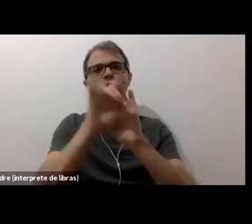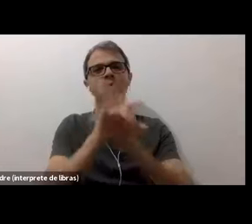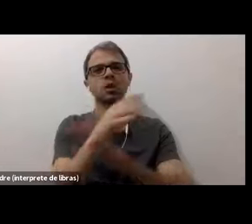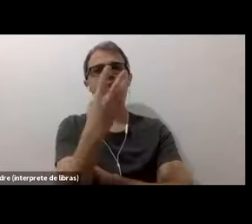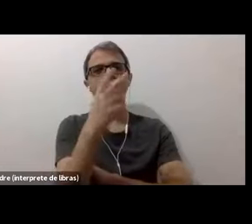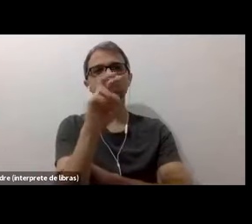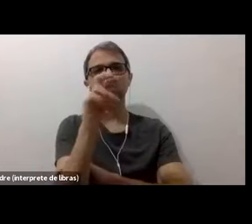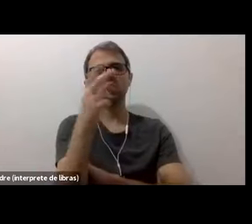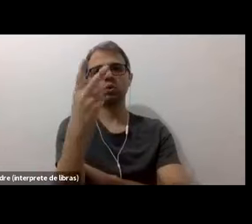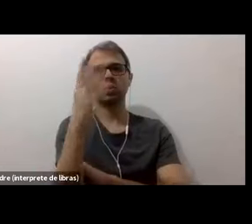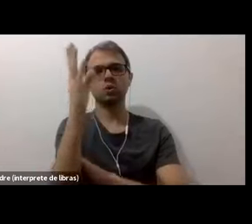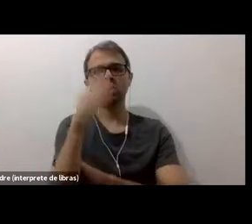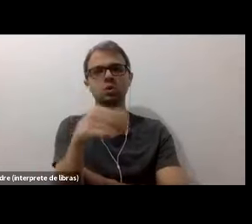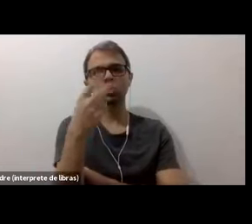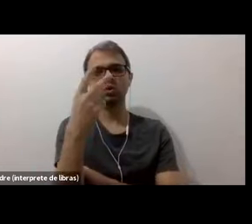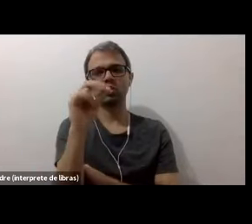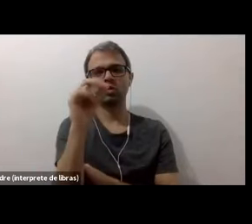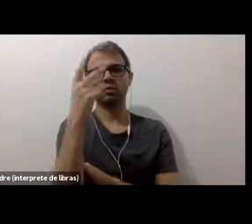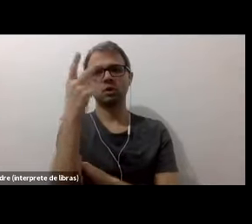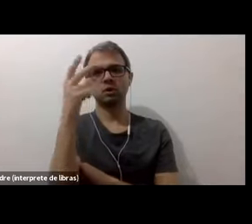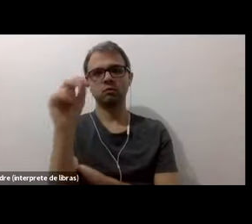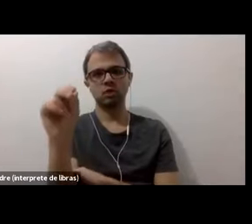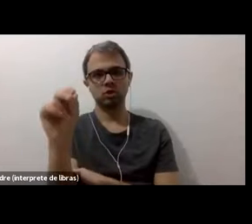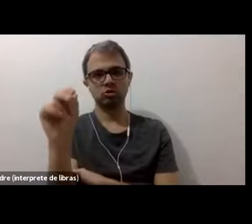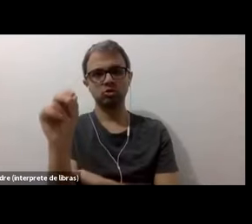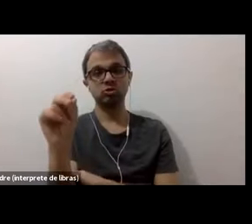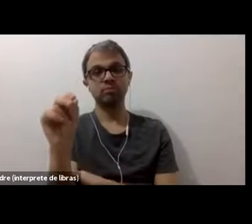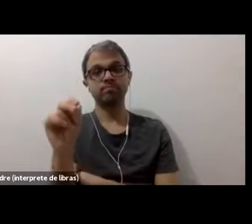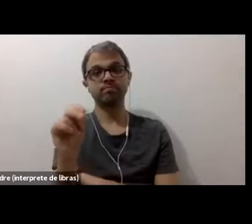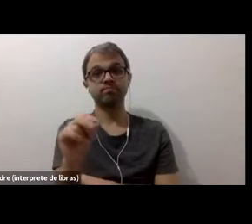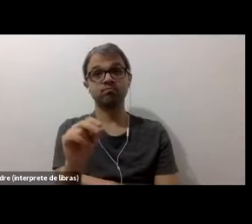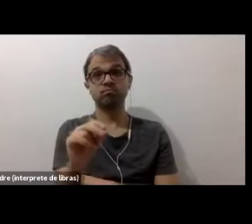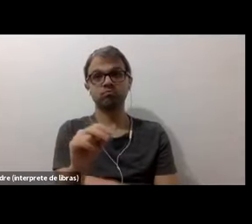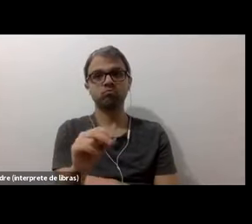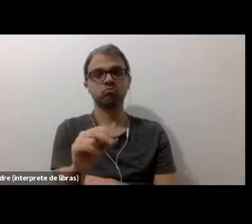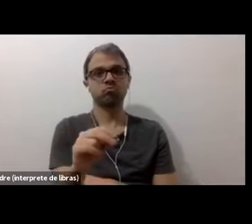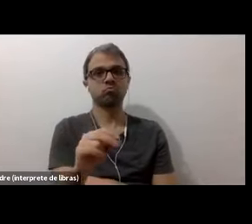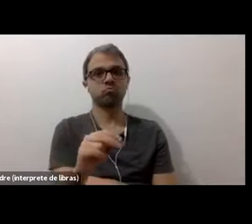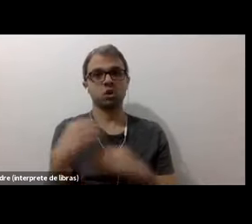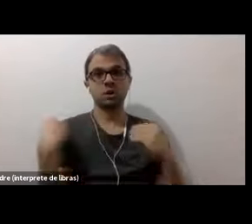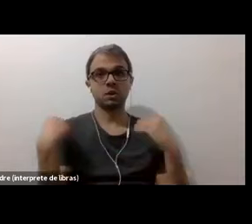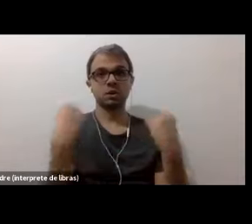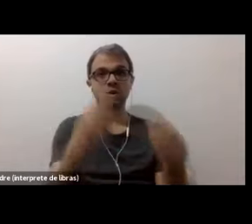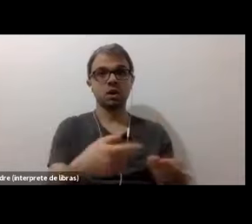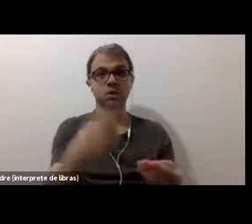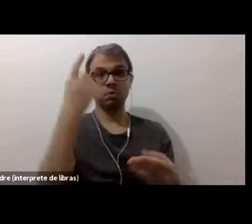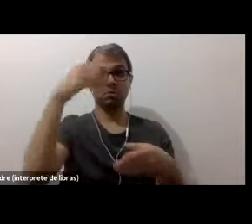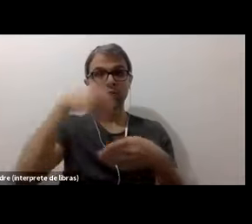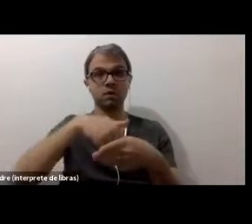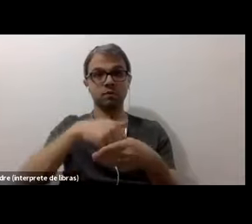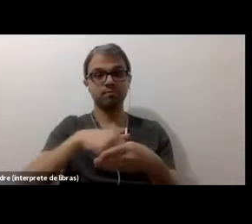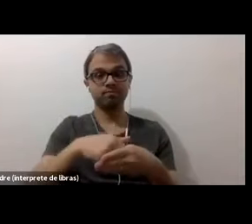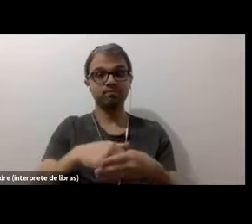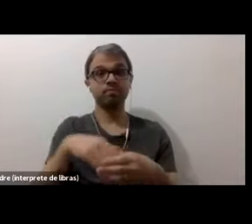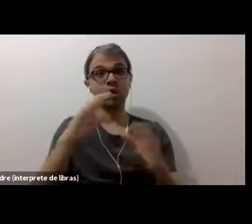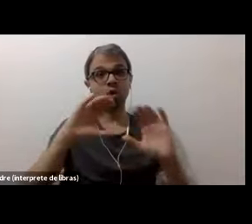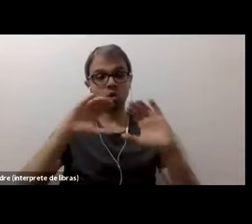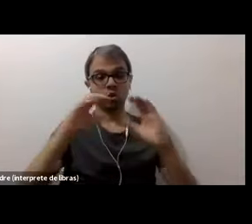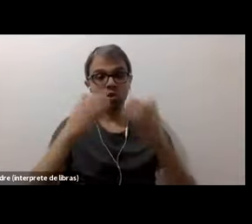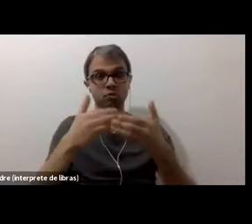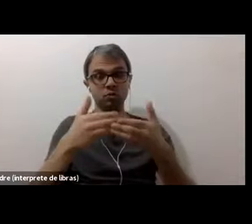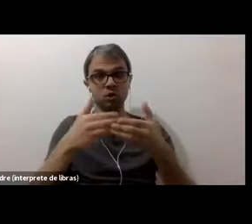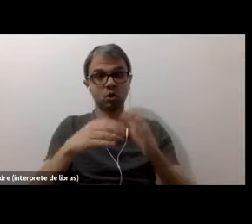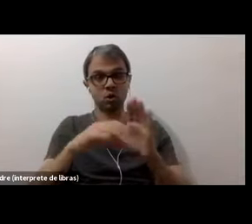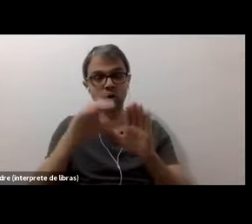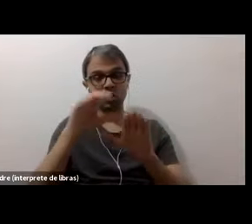452/2020, para primeira votação. A Comissão de Constituição e Justiça, na